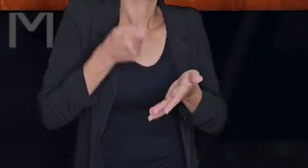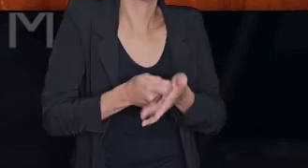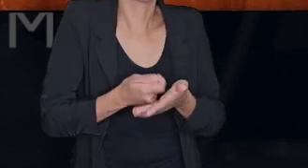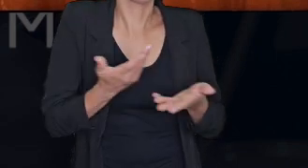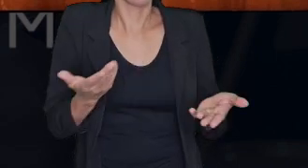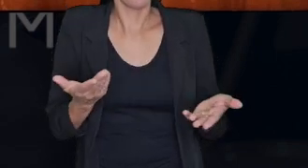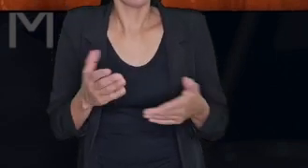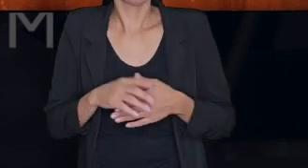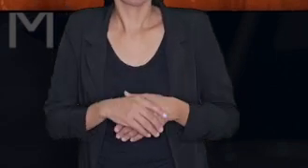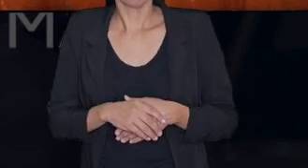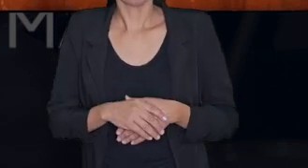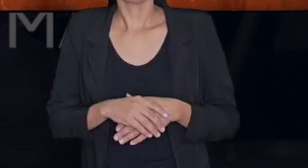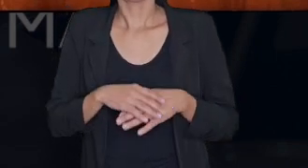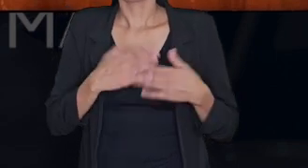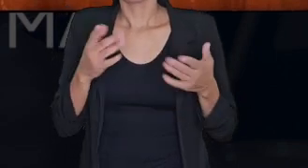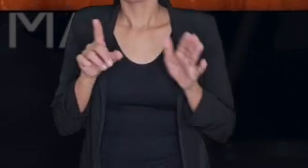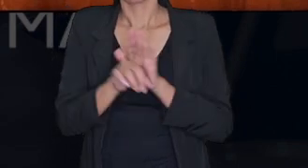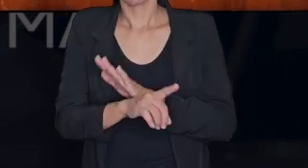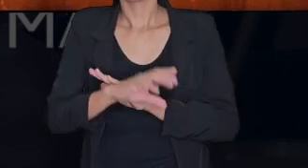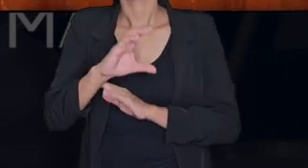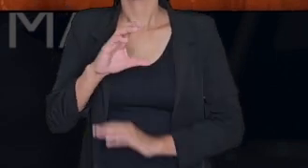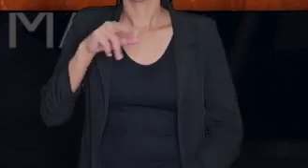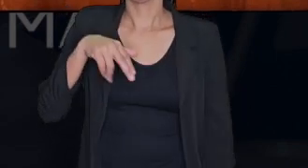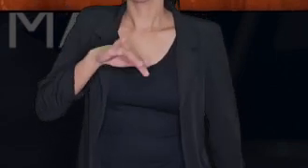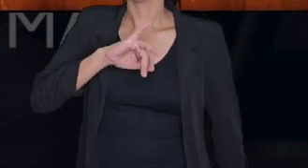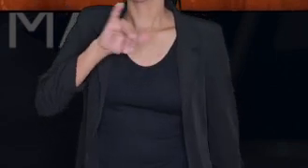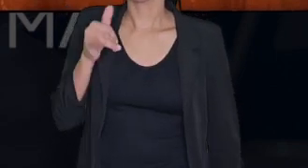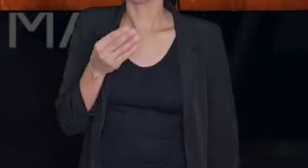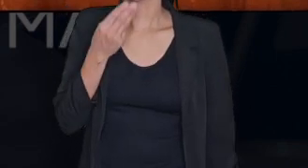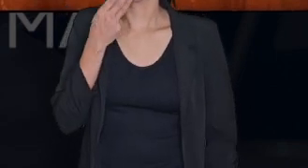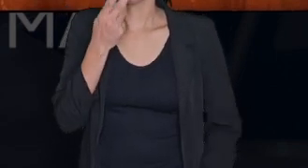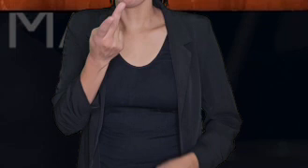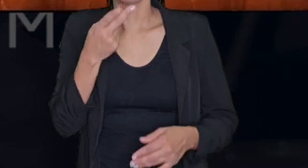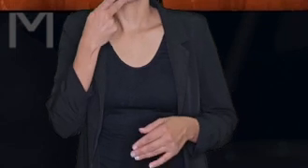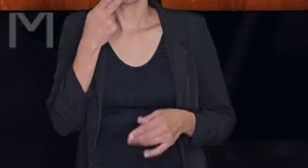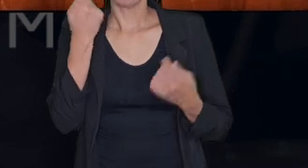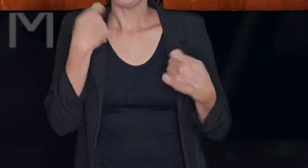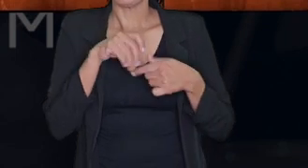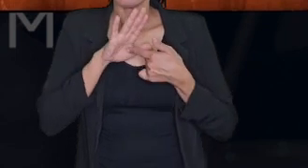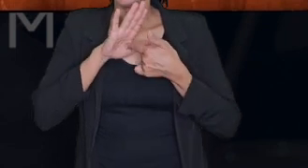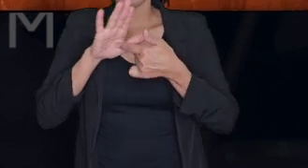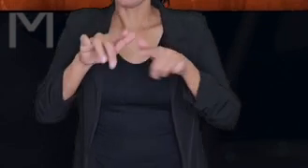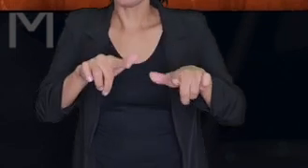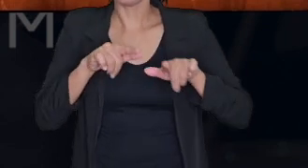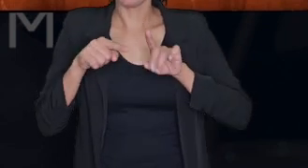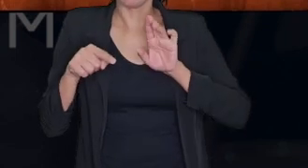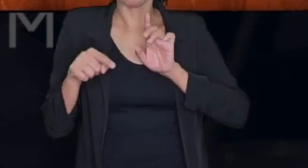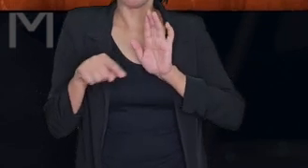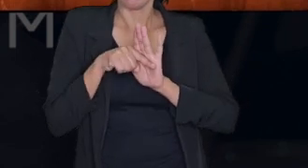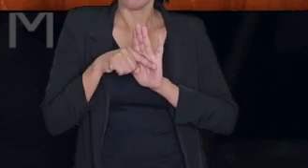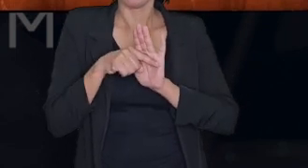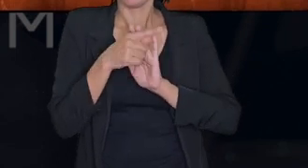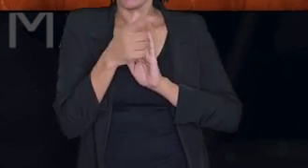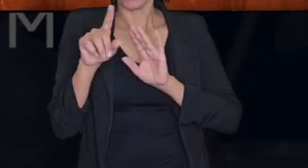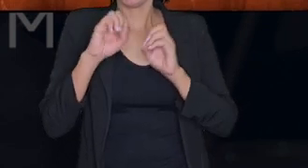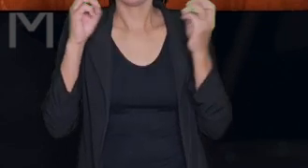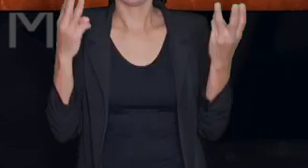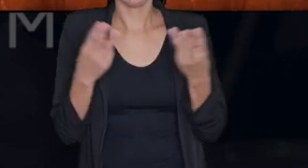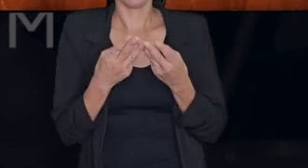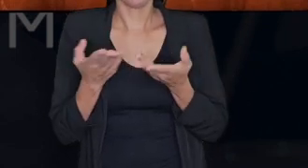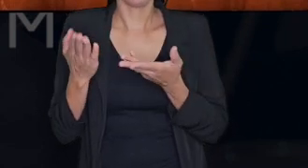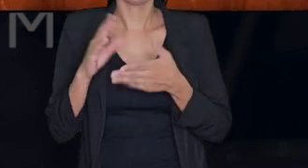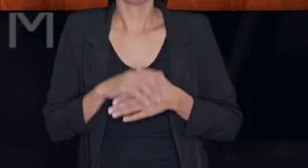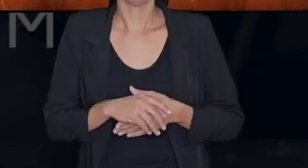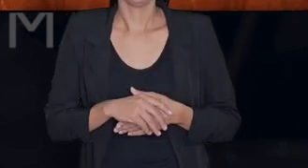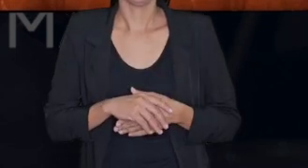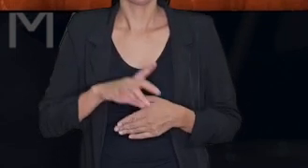uma cobrança para satisfação do crédito tributário. Mas eu ia dizer o seguinte, enquanto o CNJ fala que tem que apresentar certidão